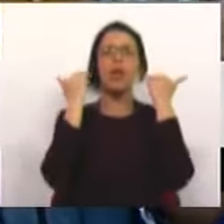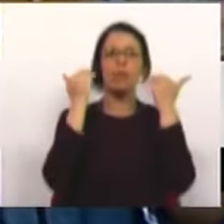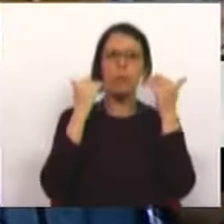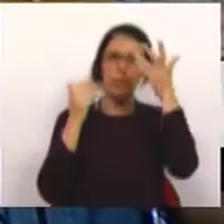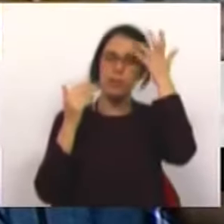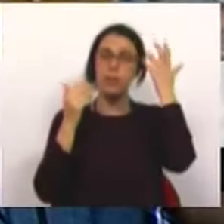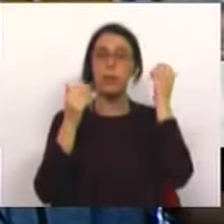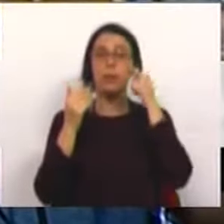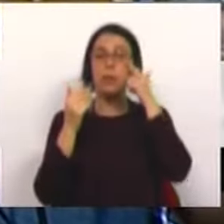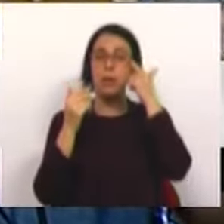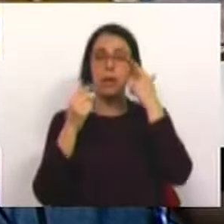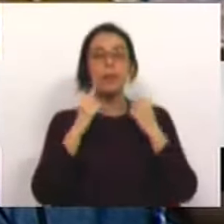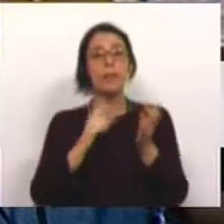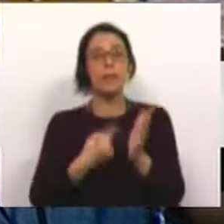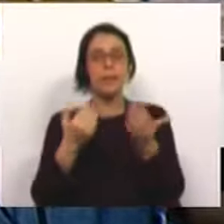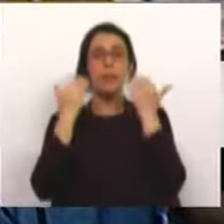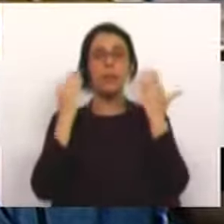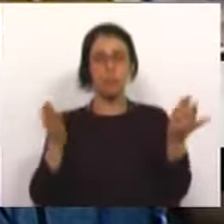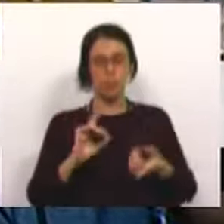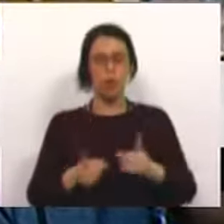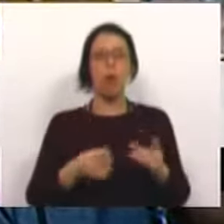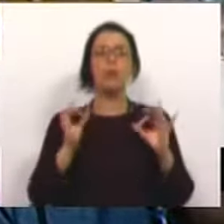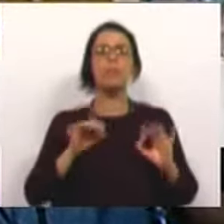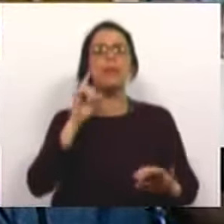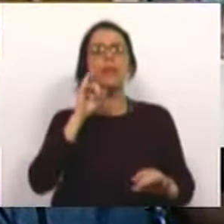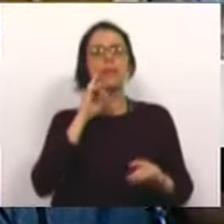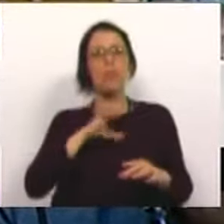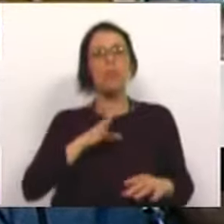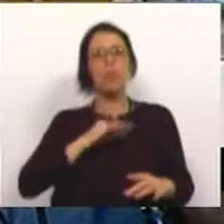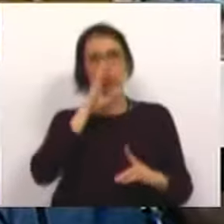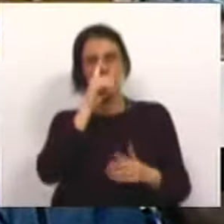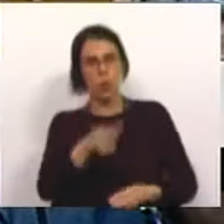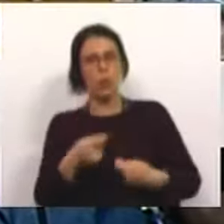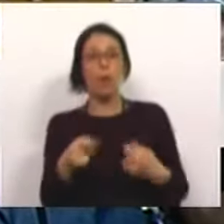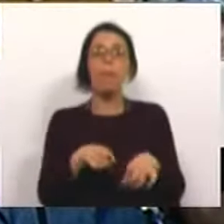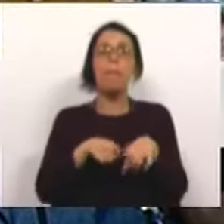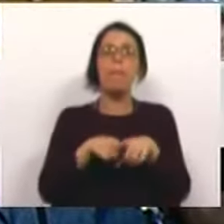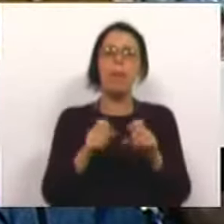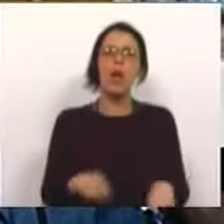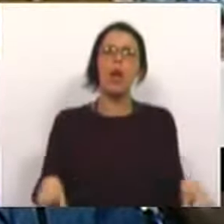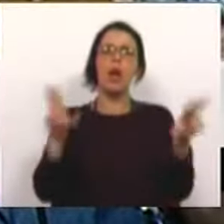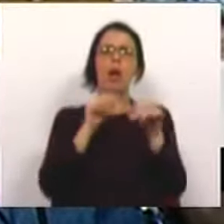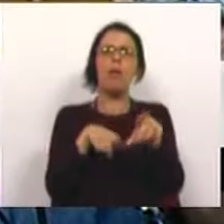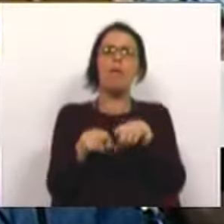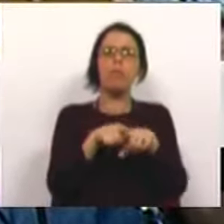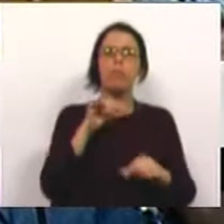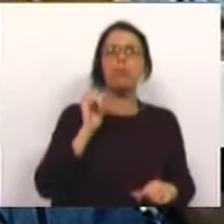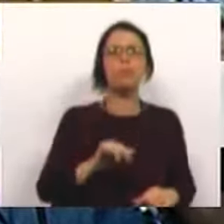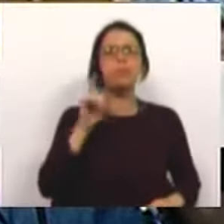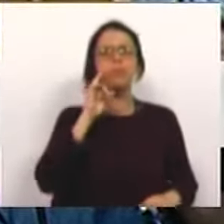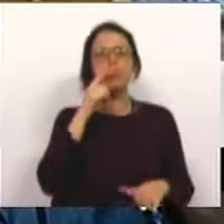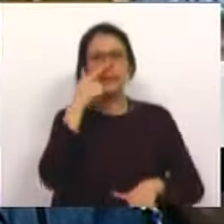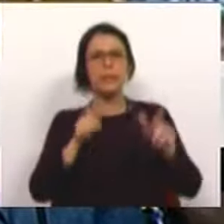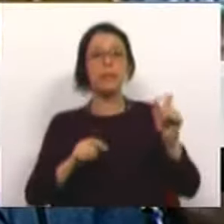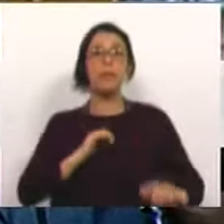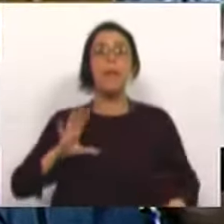com a necessidade de informação, aquilo que é a defesa do mundo rural e uma nova política de proteção civil